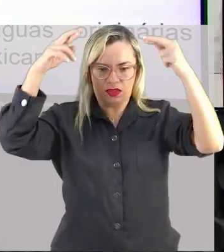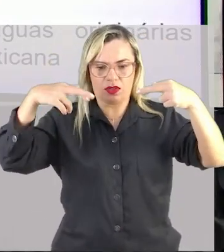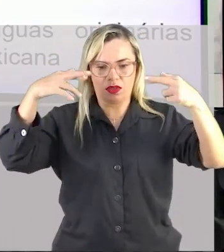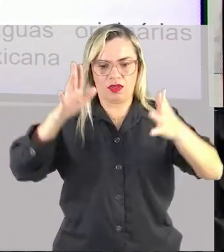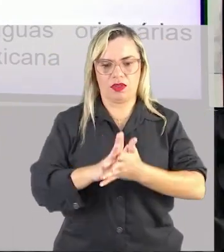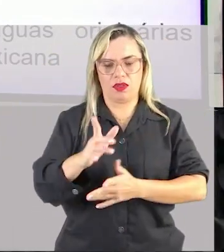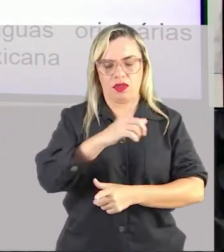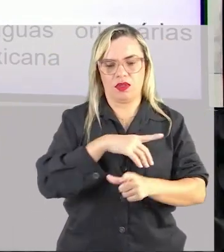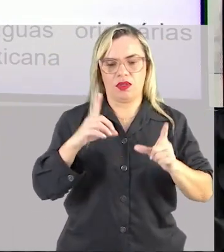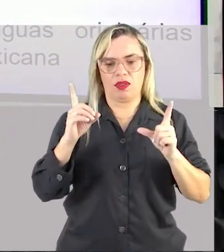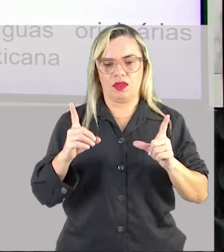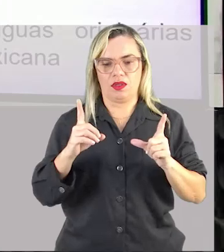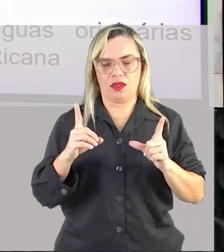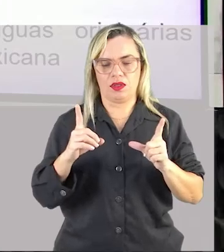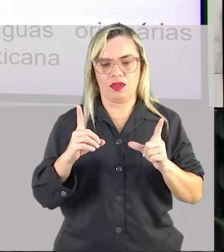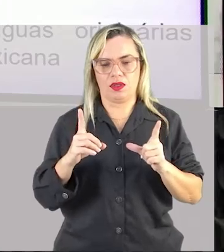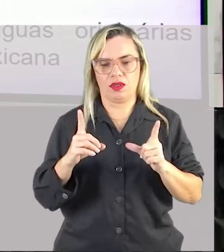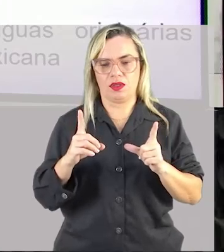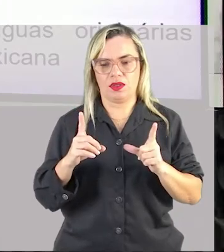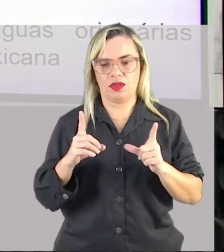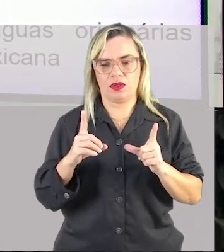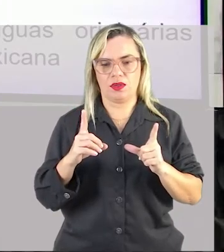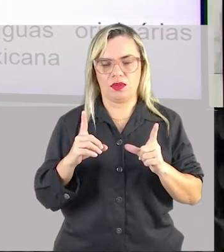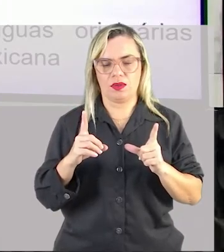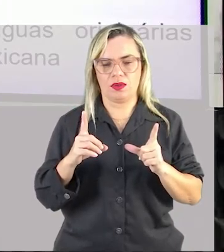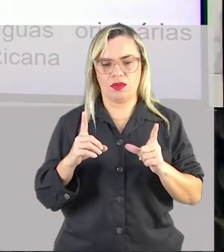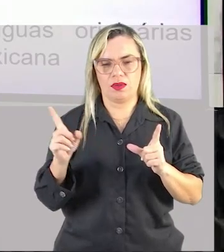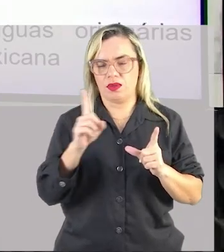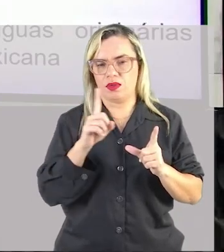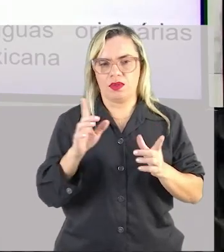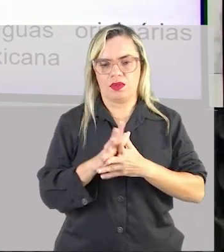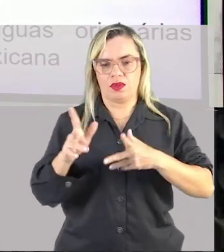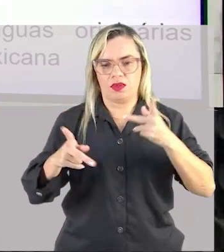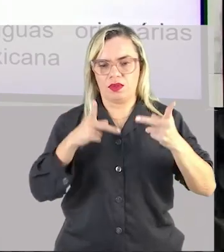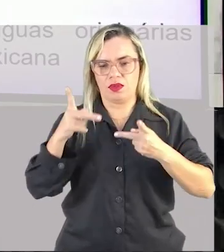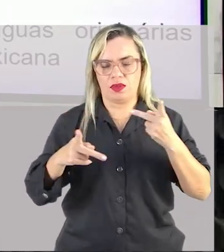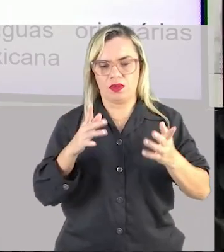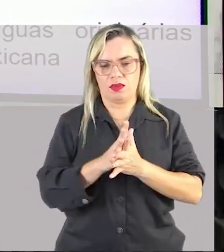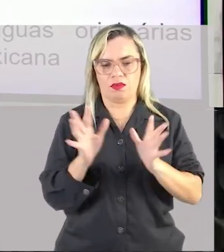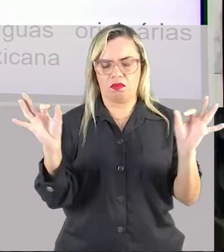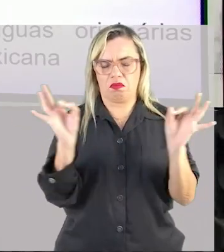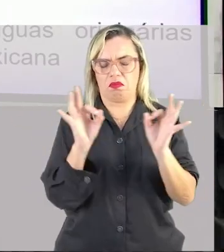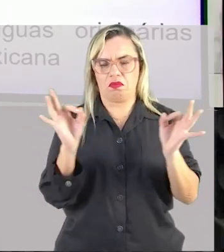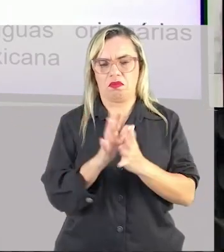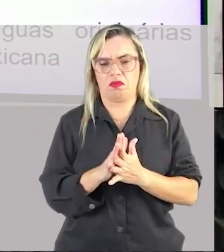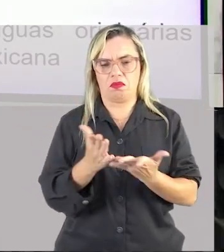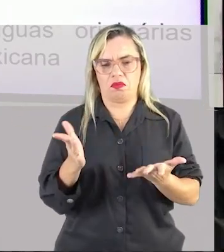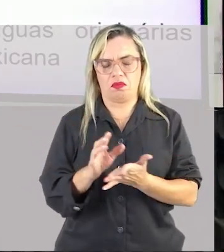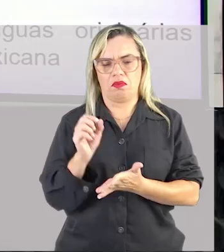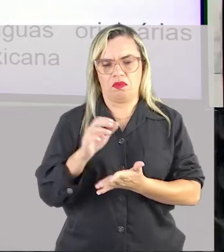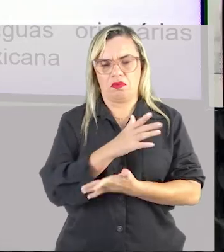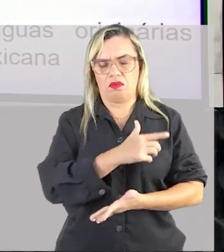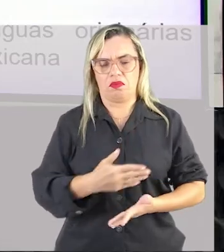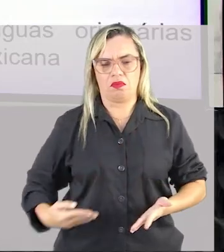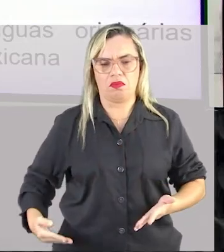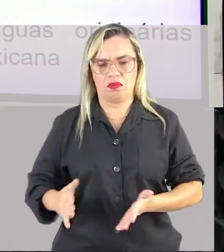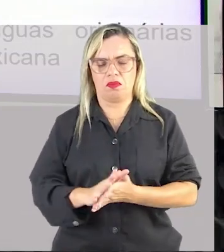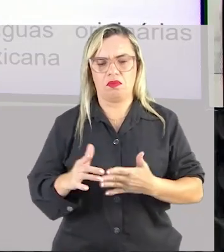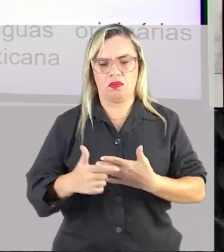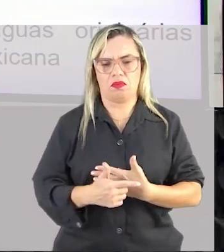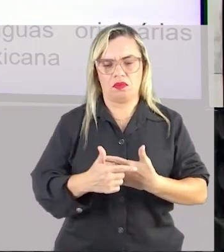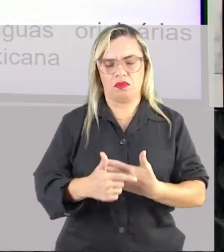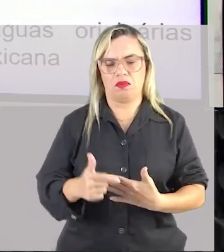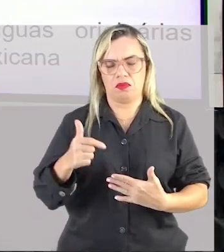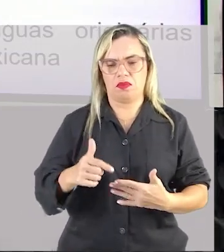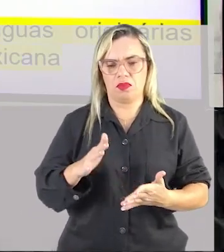órgãos governamentais na conservação das línguas do México. Ele não fala no momento em governo, ele fala da função social, sociedade